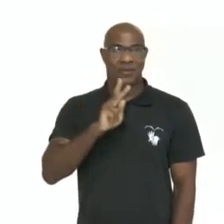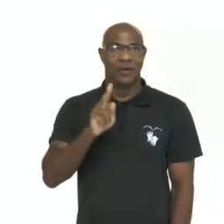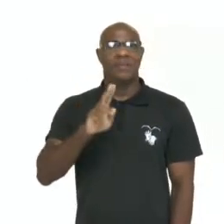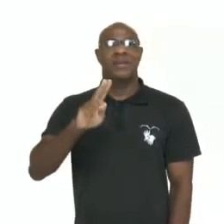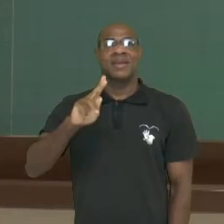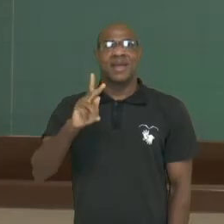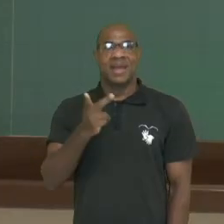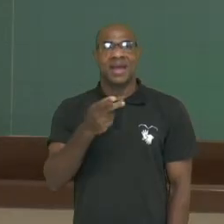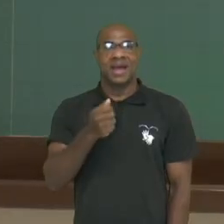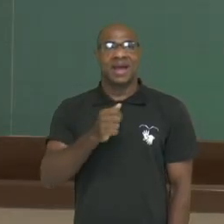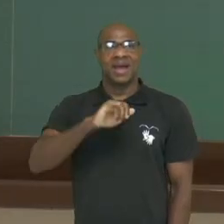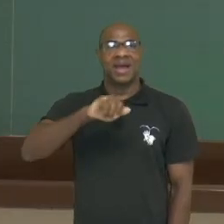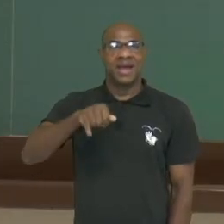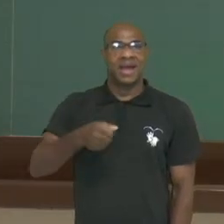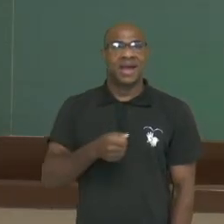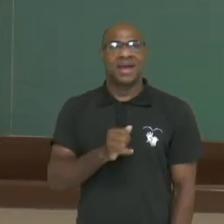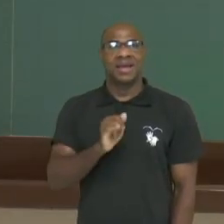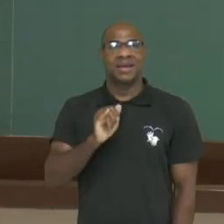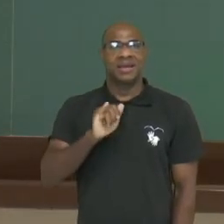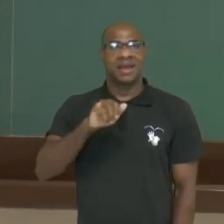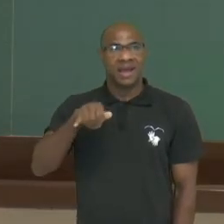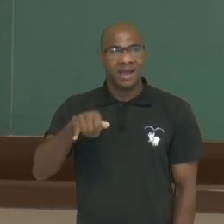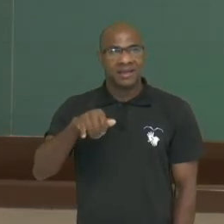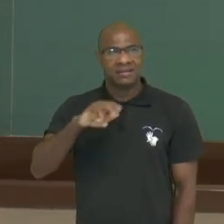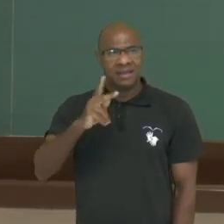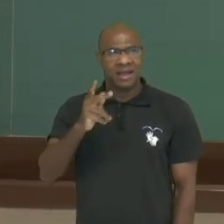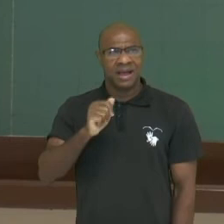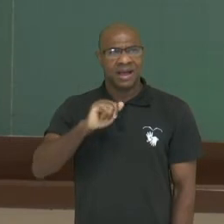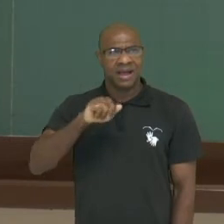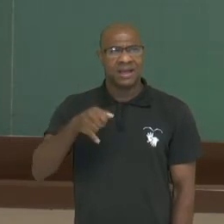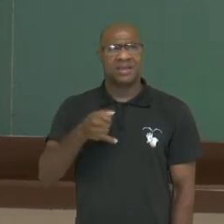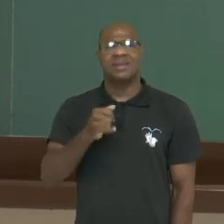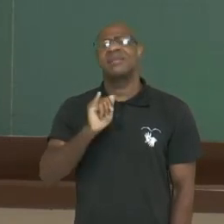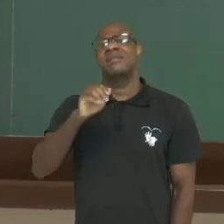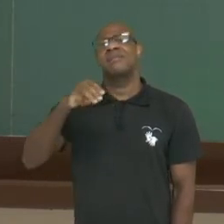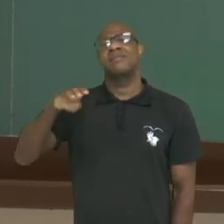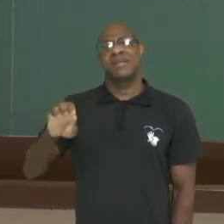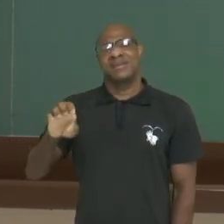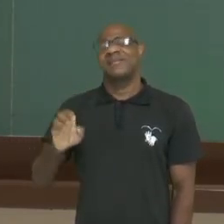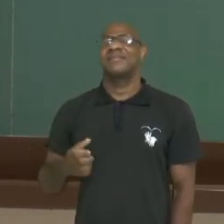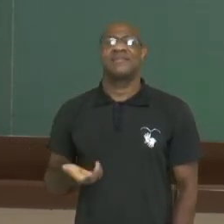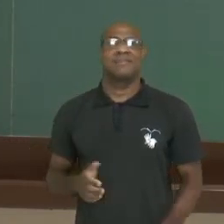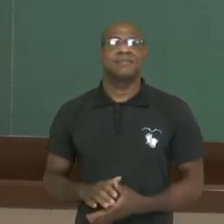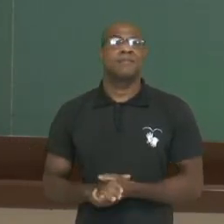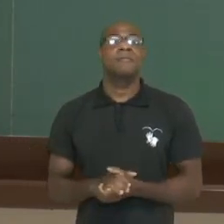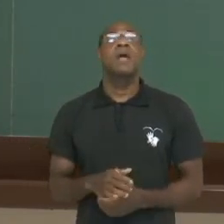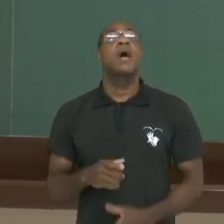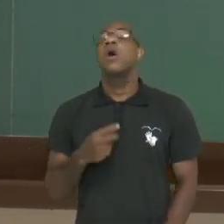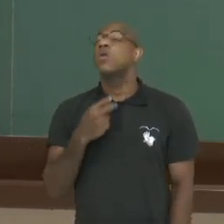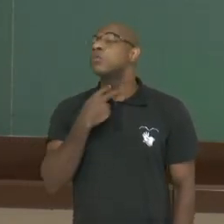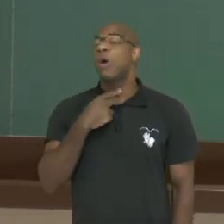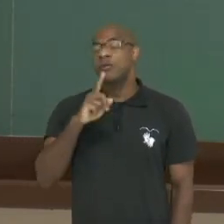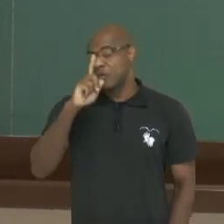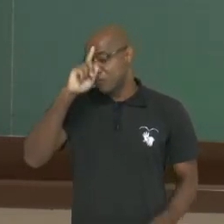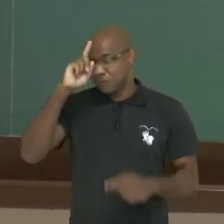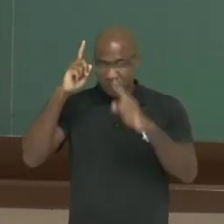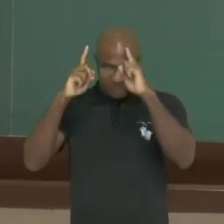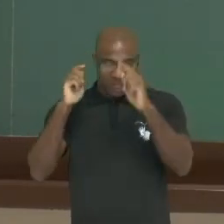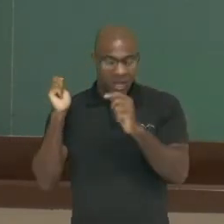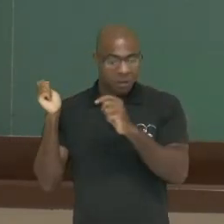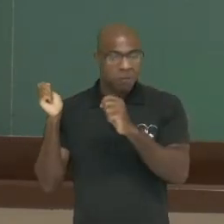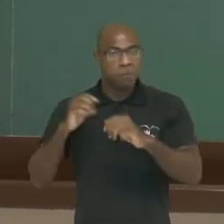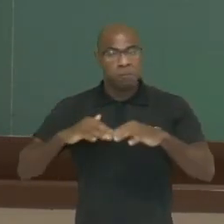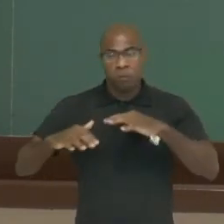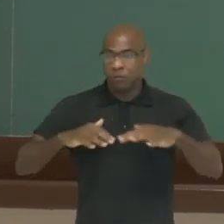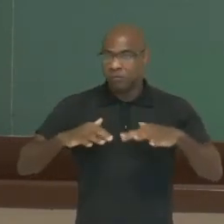Então, observem, essa é uma característica básica do karatê. Então, não existe inventar golpe, inventar movimento. Eles precisam